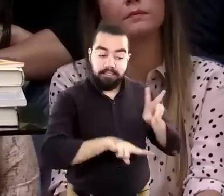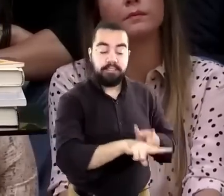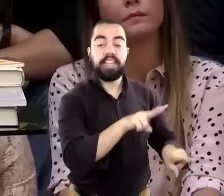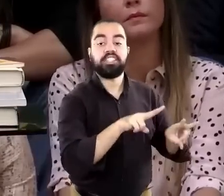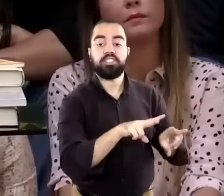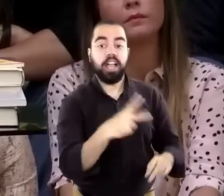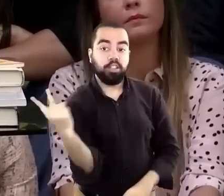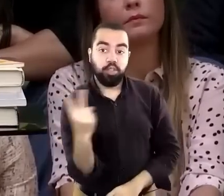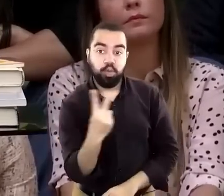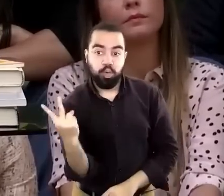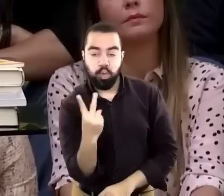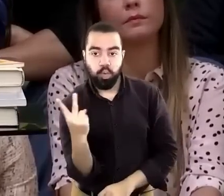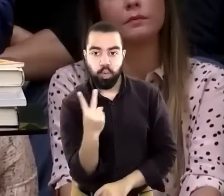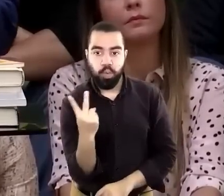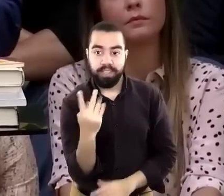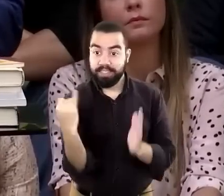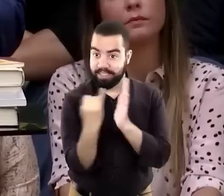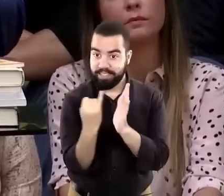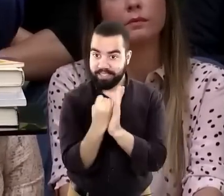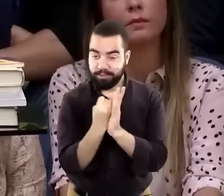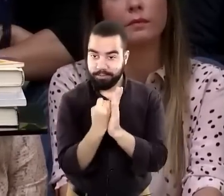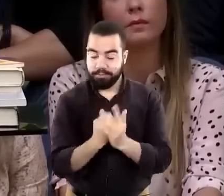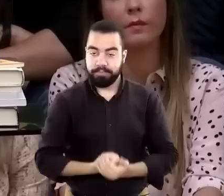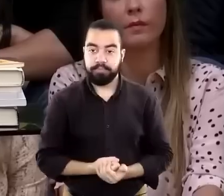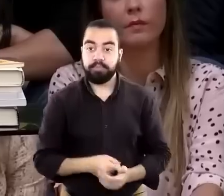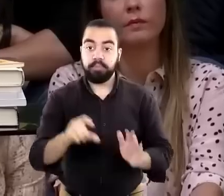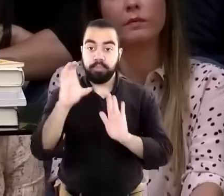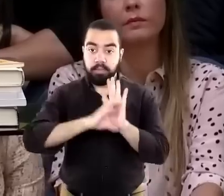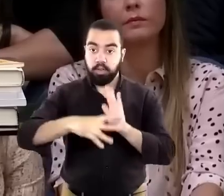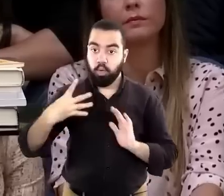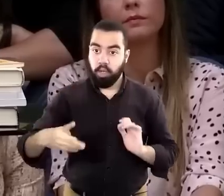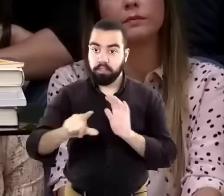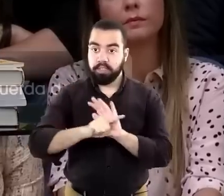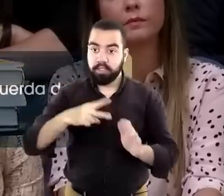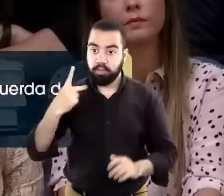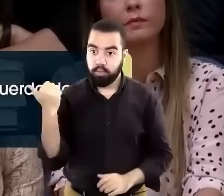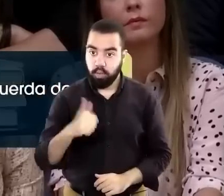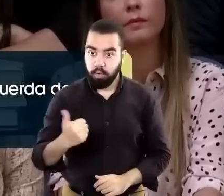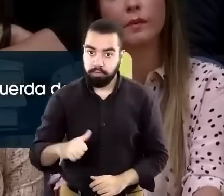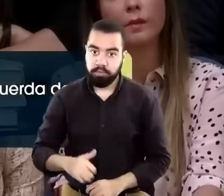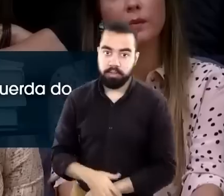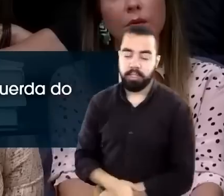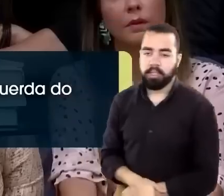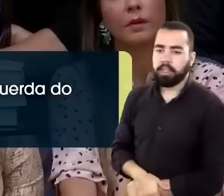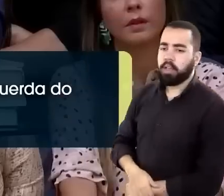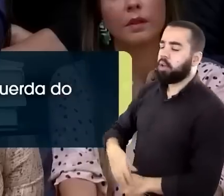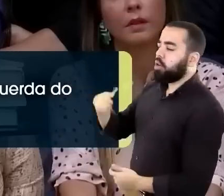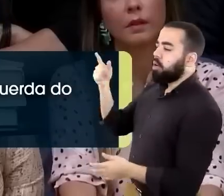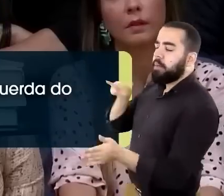líderes religiosos e políticos, versículo 11. Está escrito o seguinte, prossegui e lhe